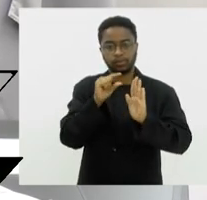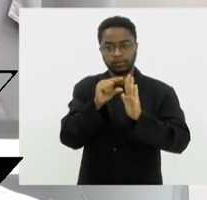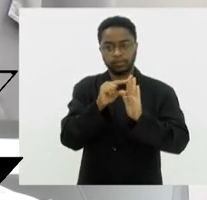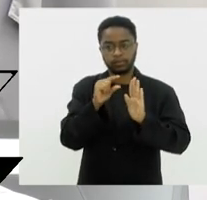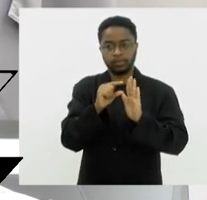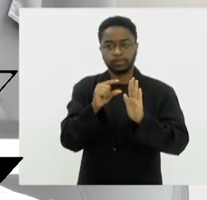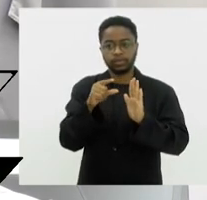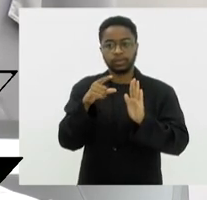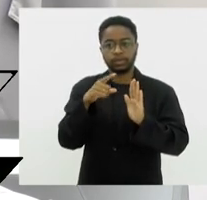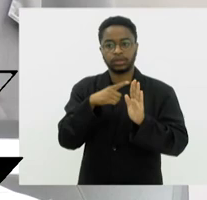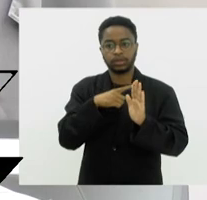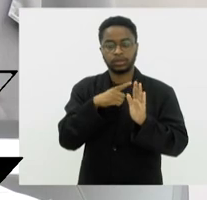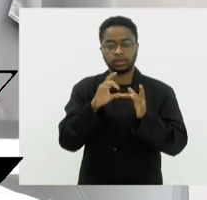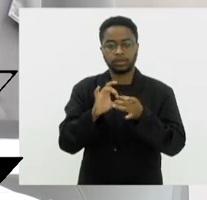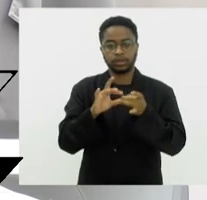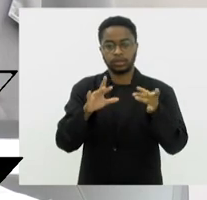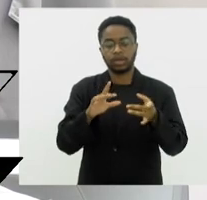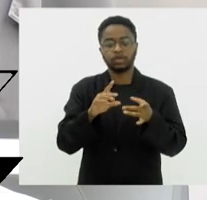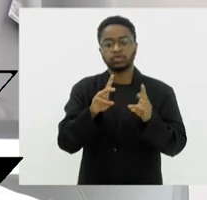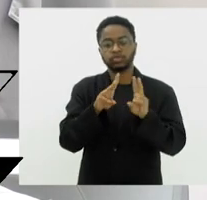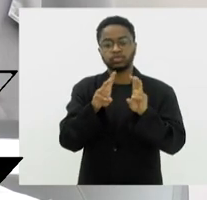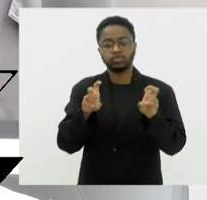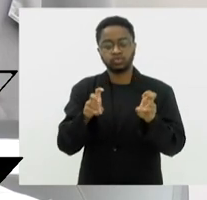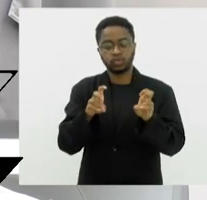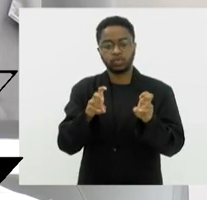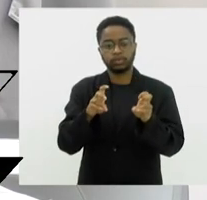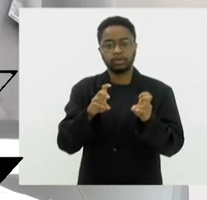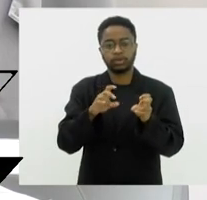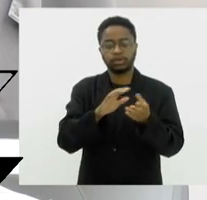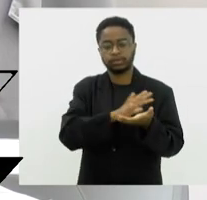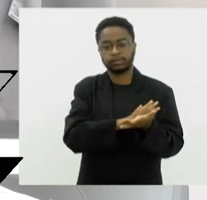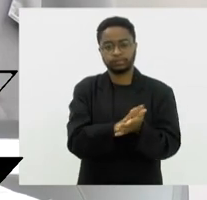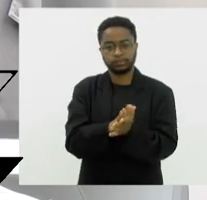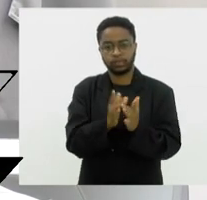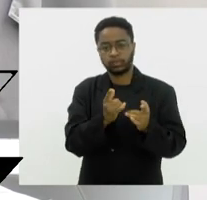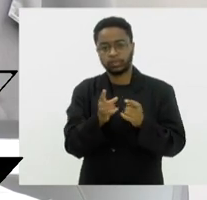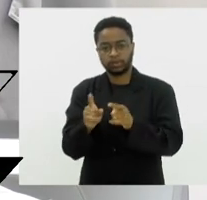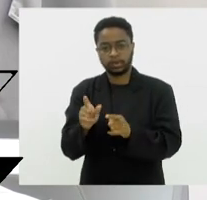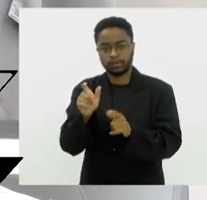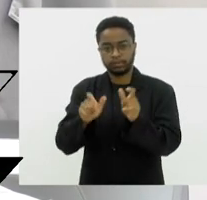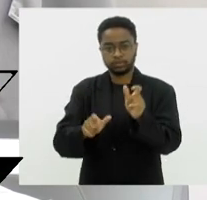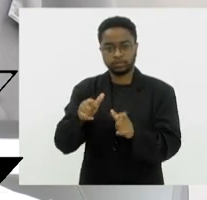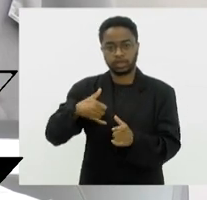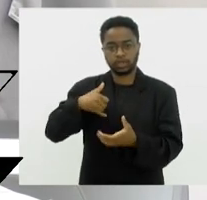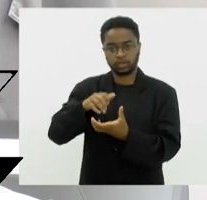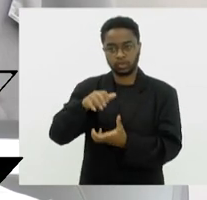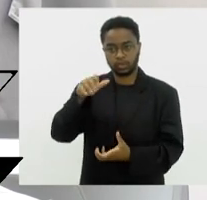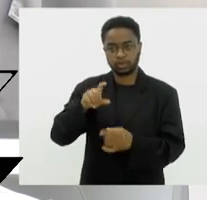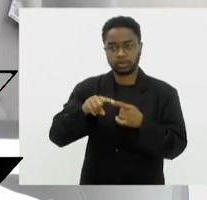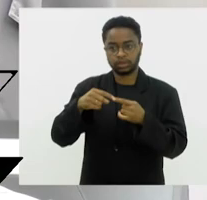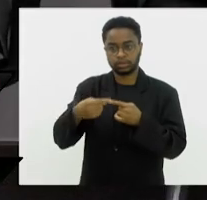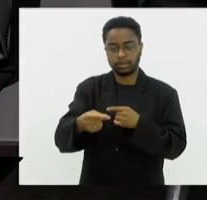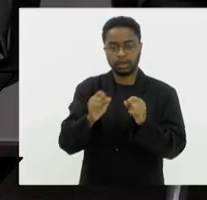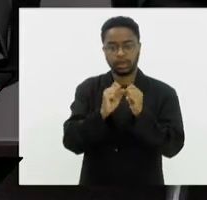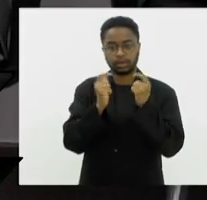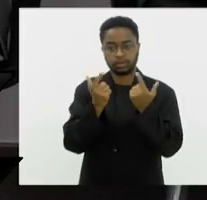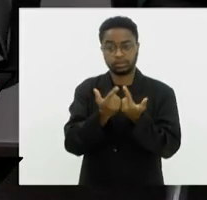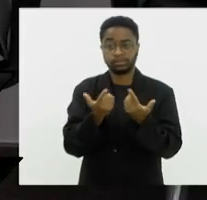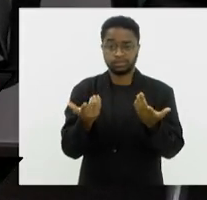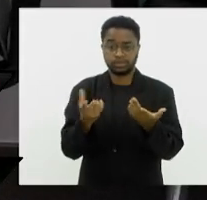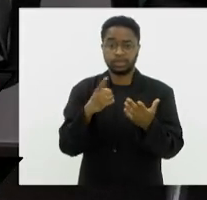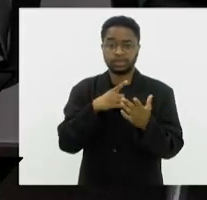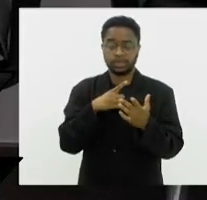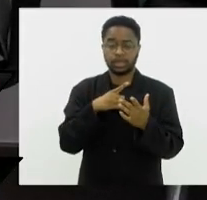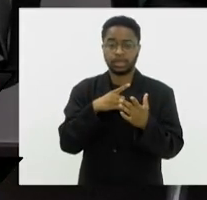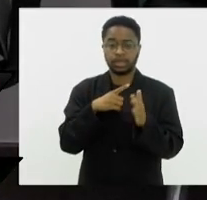sanções administrativas a práticas e atos discriminatórios à pessoa idosa no Estado do Rio de Janeiro e dá outras providências, depois a Assembleia Legislativa do Estado do Rio de Janeiro. Então, são legalidade com